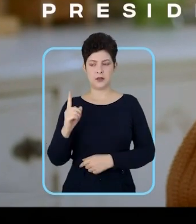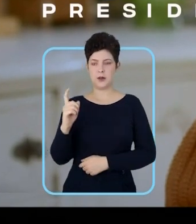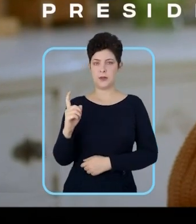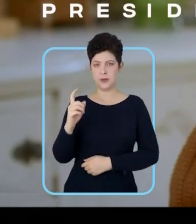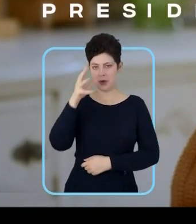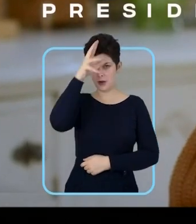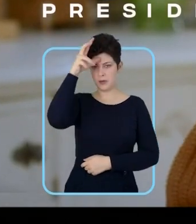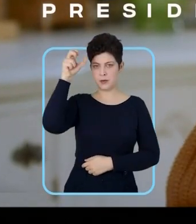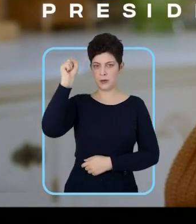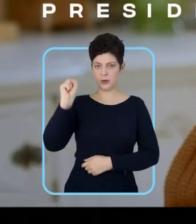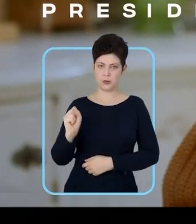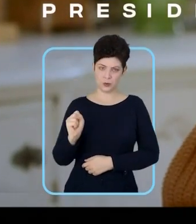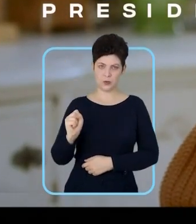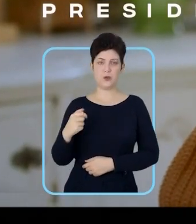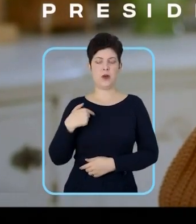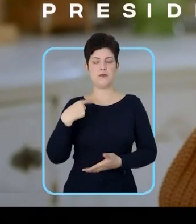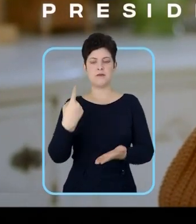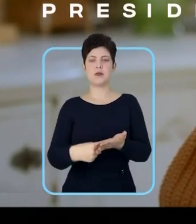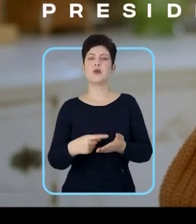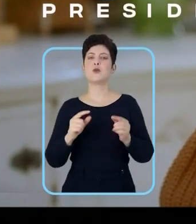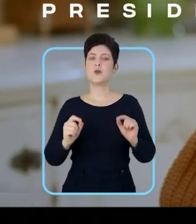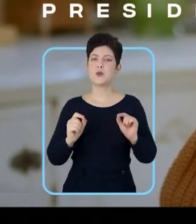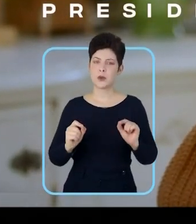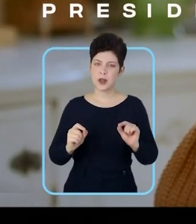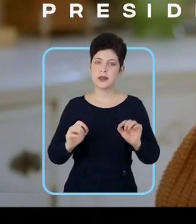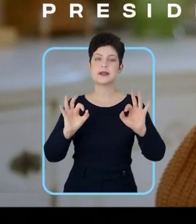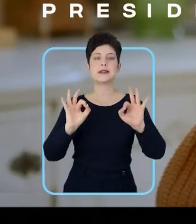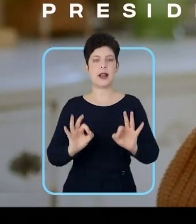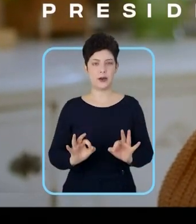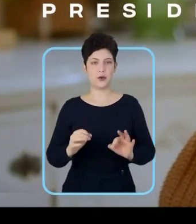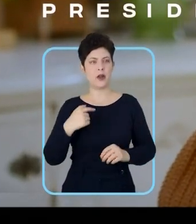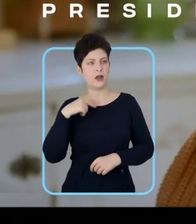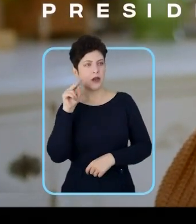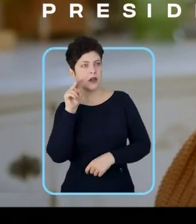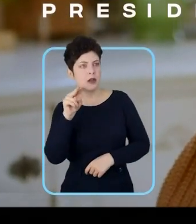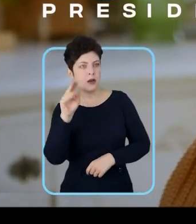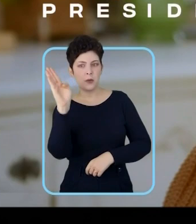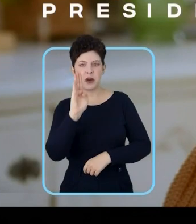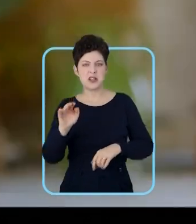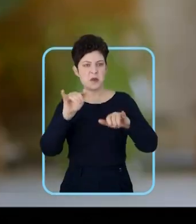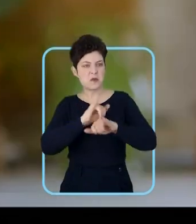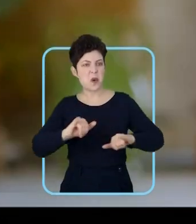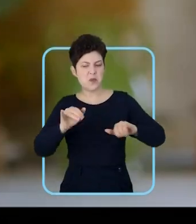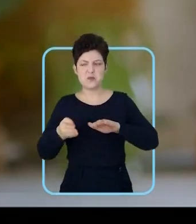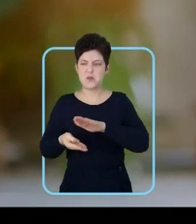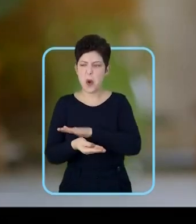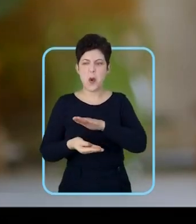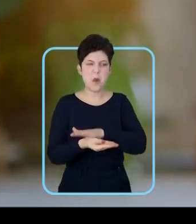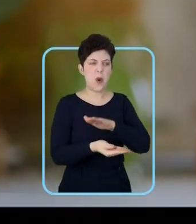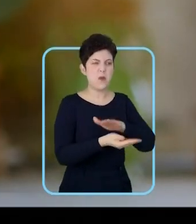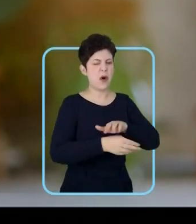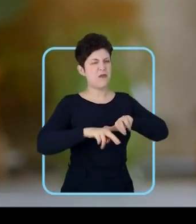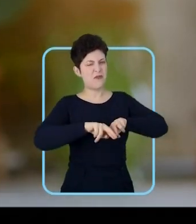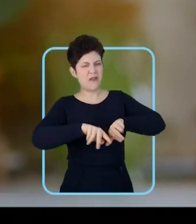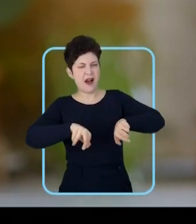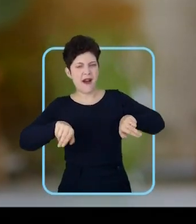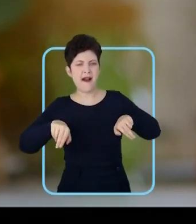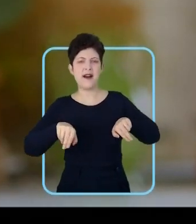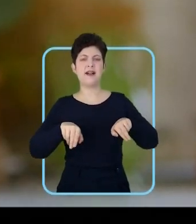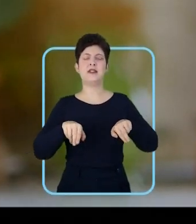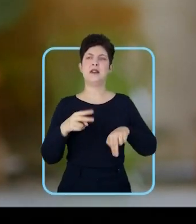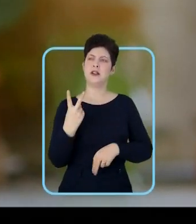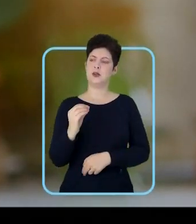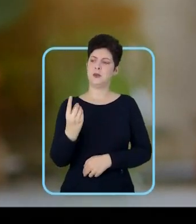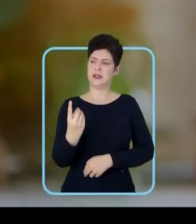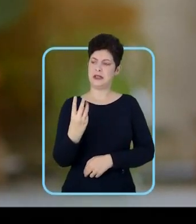se você quiser, você muda o rumo dessa eleição, sim. O voto é seu, não é de mais ninguém, não. Vote em quem você acredita que vai